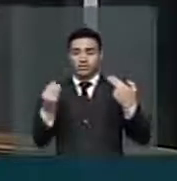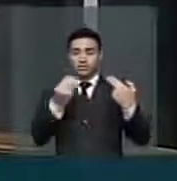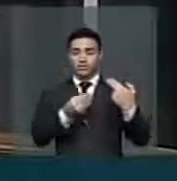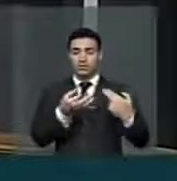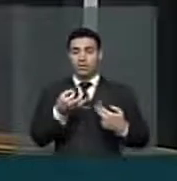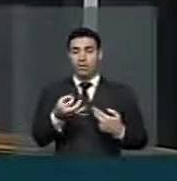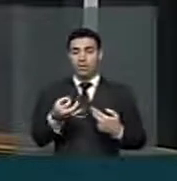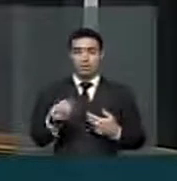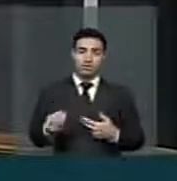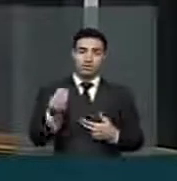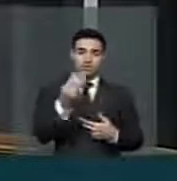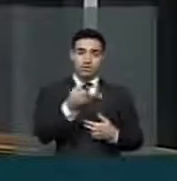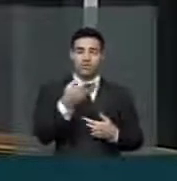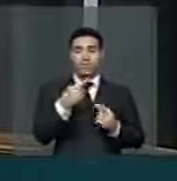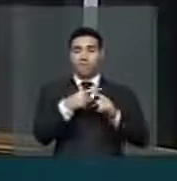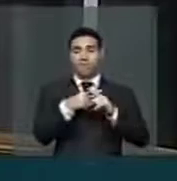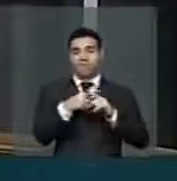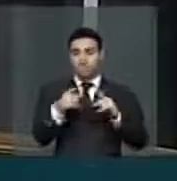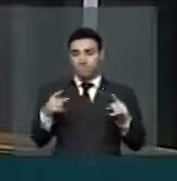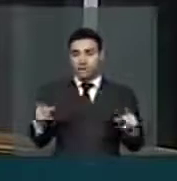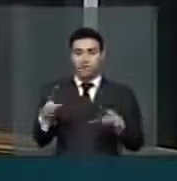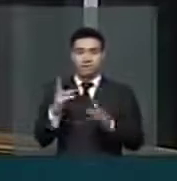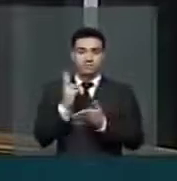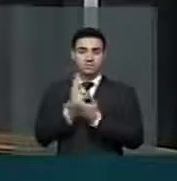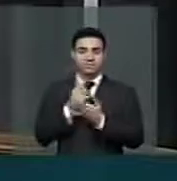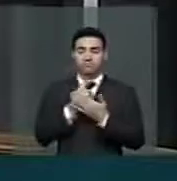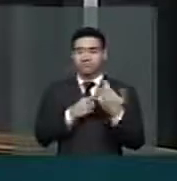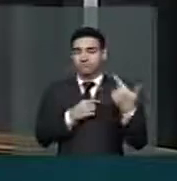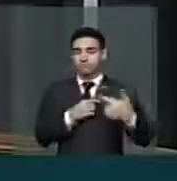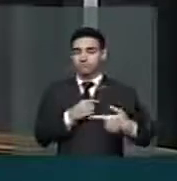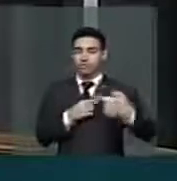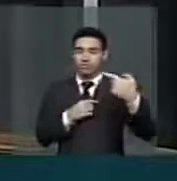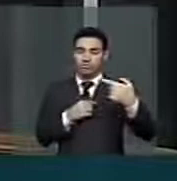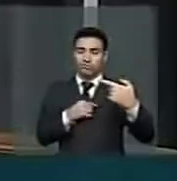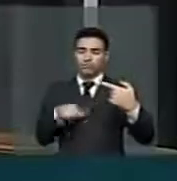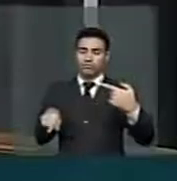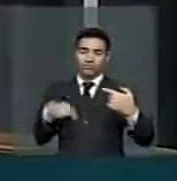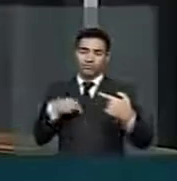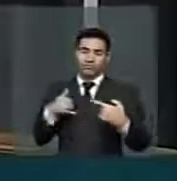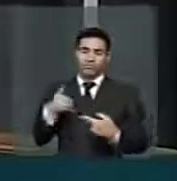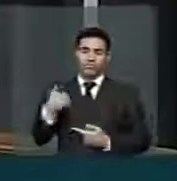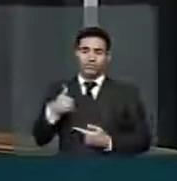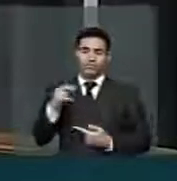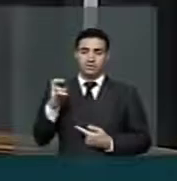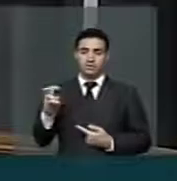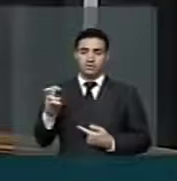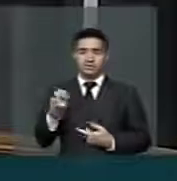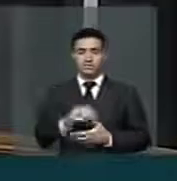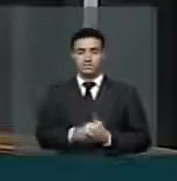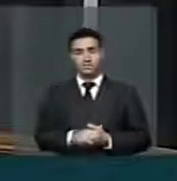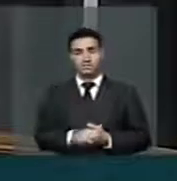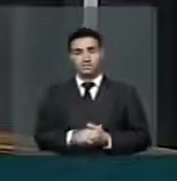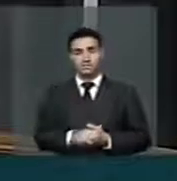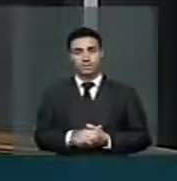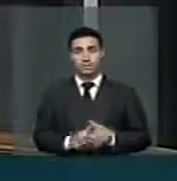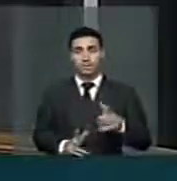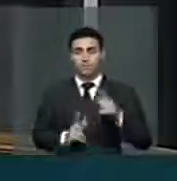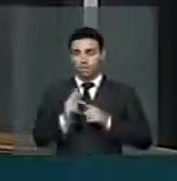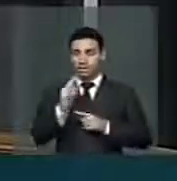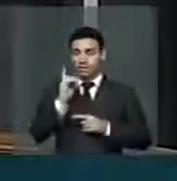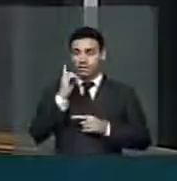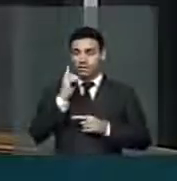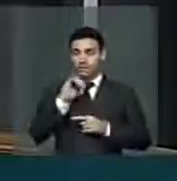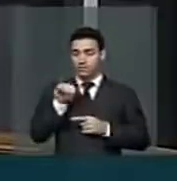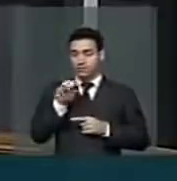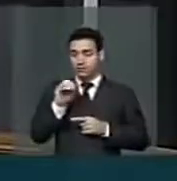moedinha, mas eles o mataram. Eu gostaria de dar uma parte para a deputada